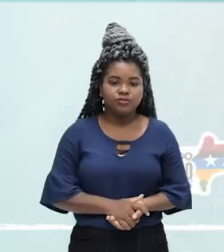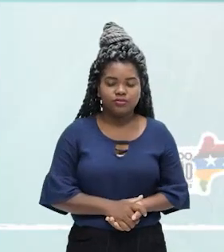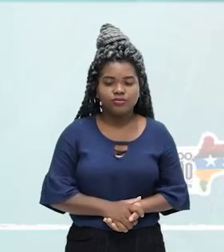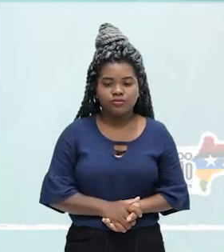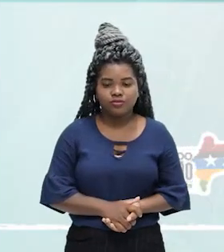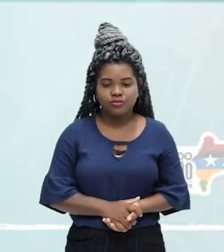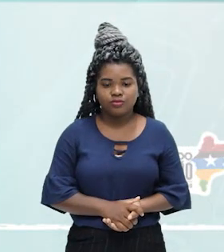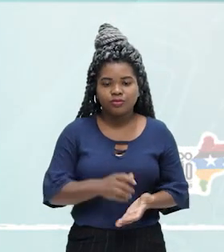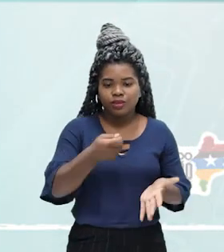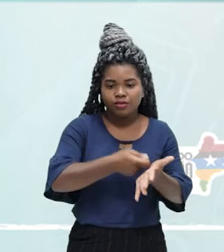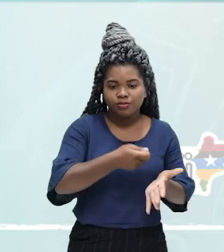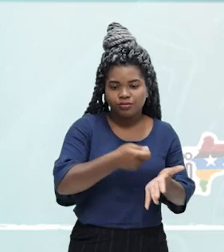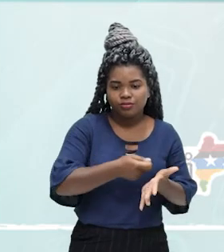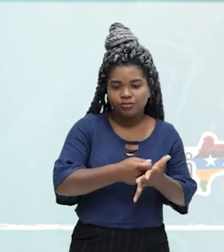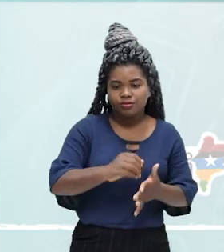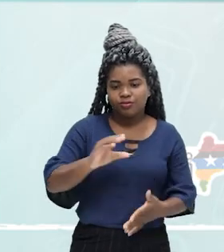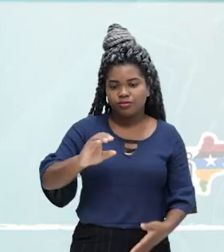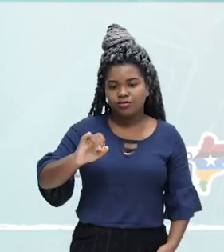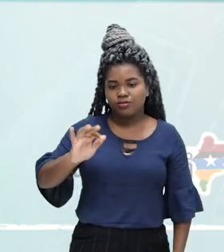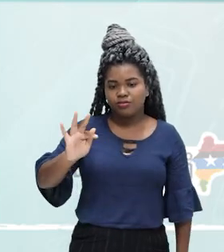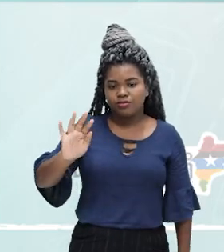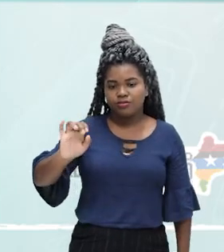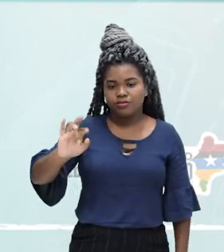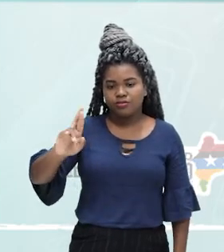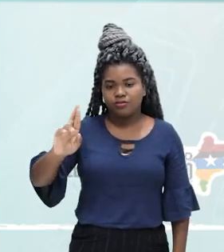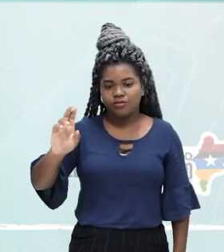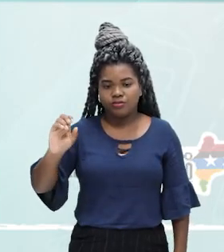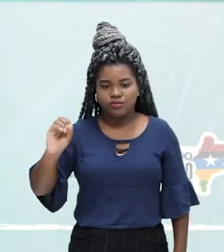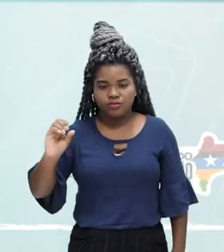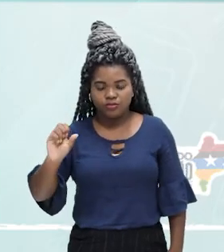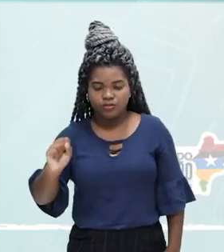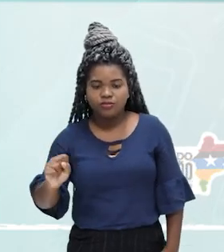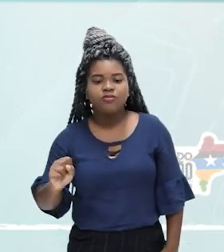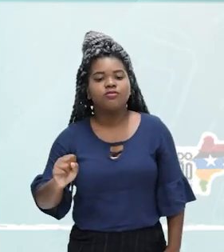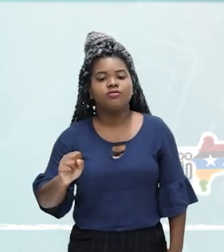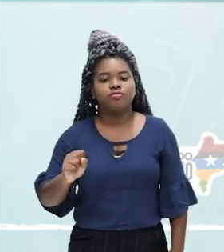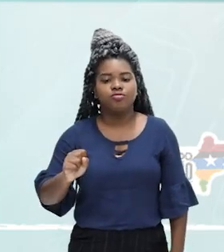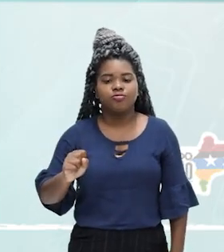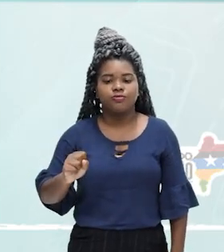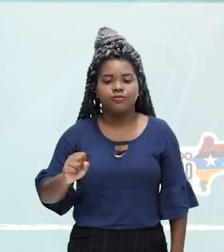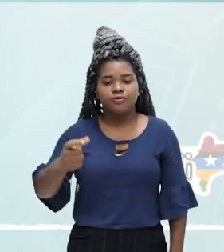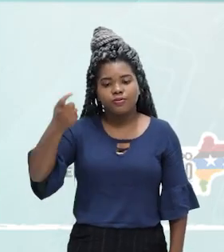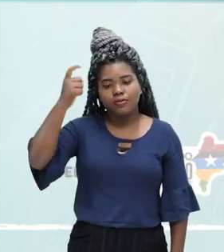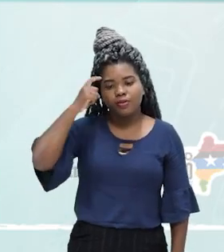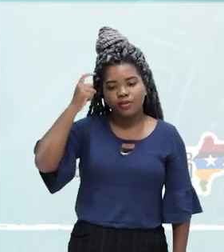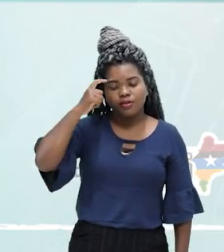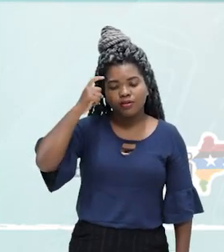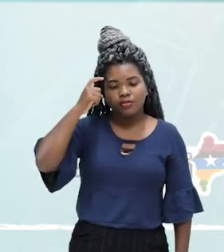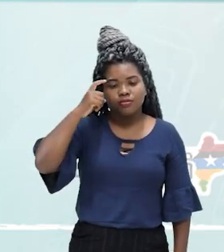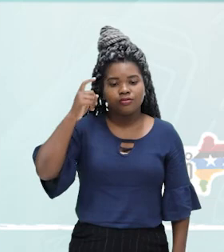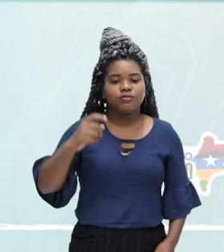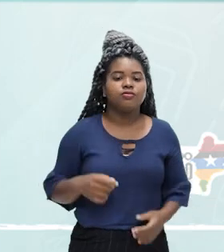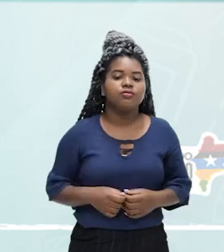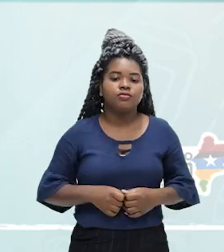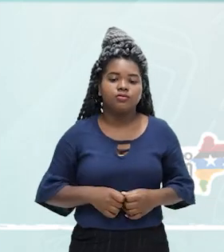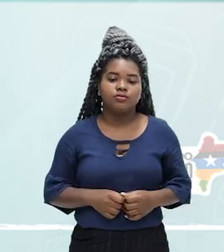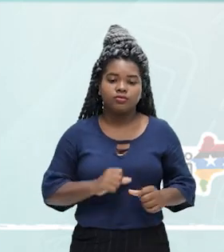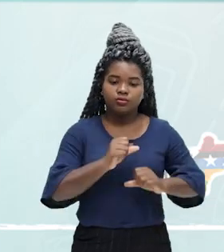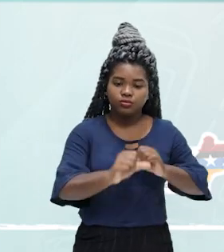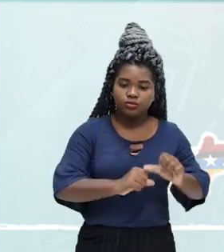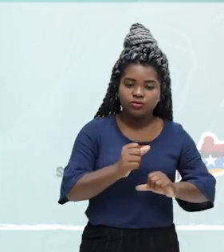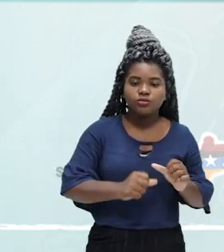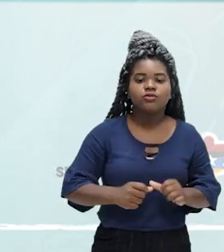vocês, o Pagamento dos Cefeiros, né, que retrata aí, traz essa concepção, renova os conceitos de poesia, traz